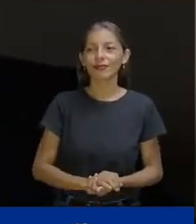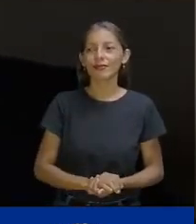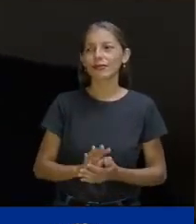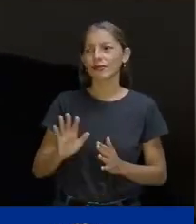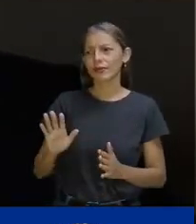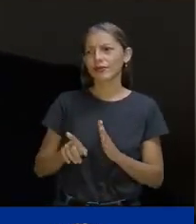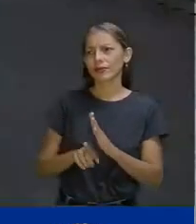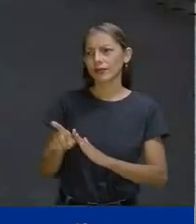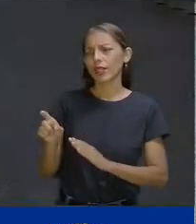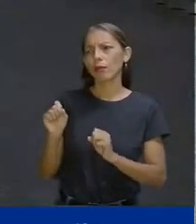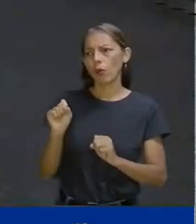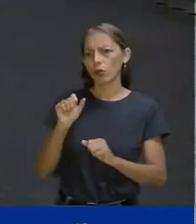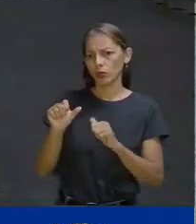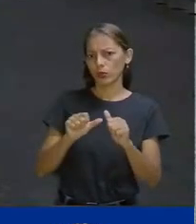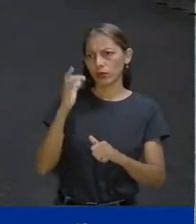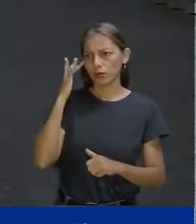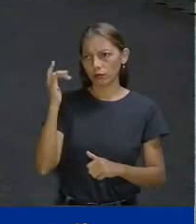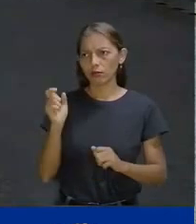Luciano, amanhã?